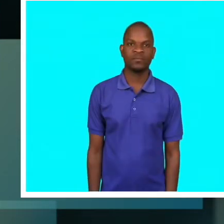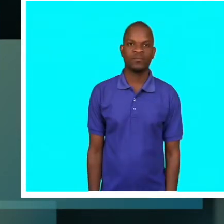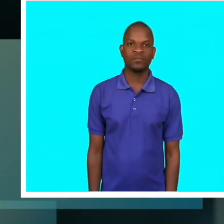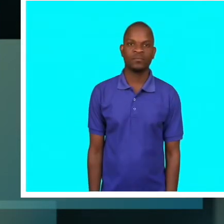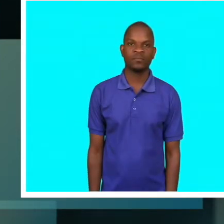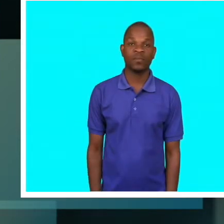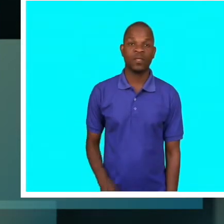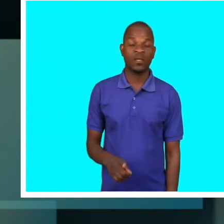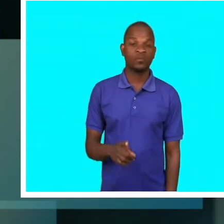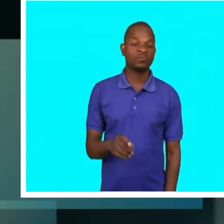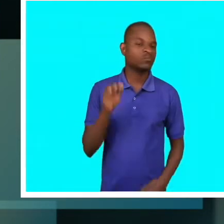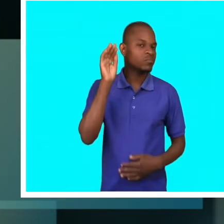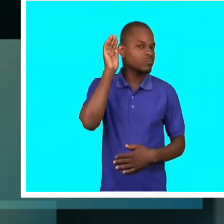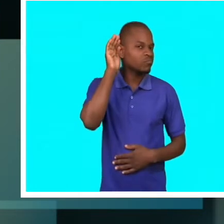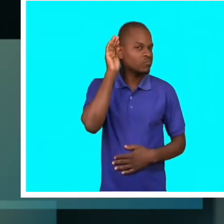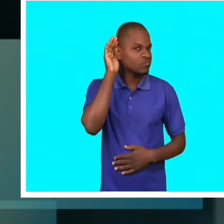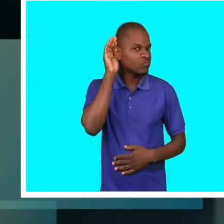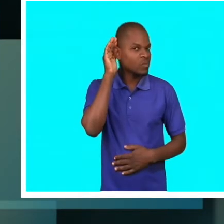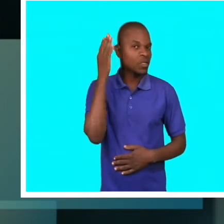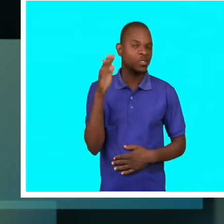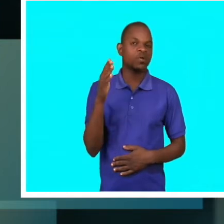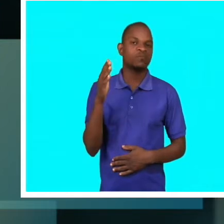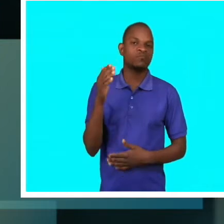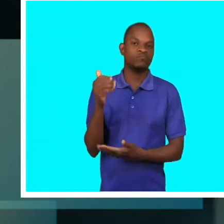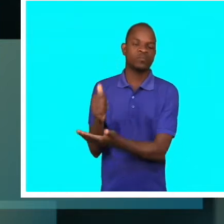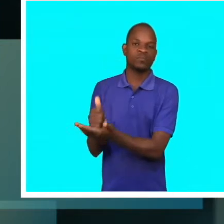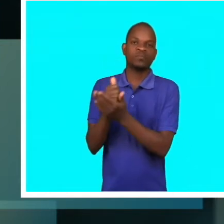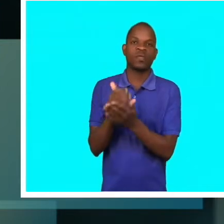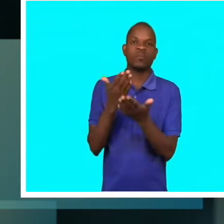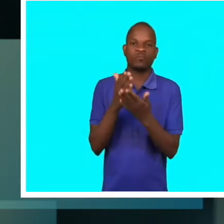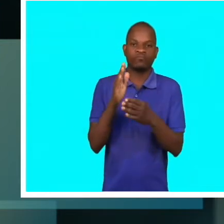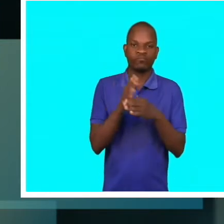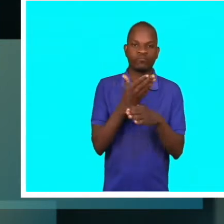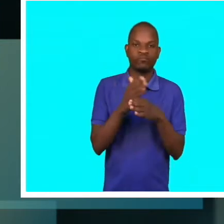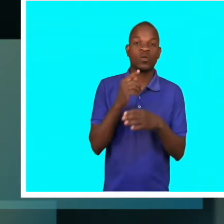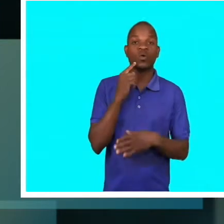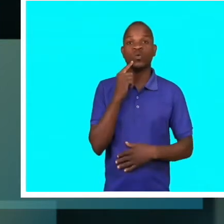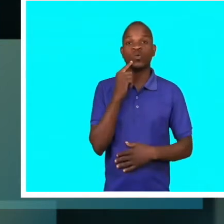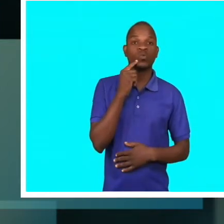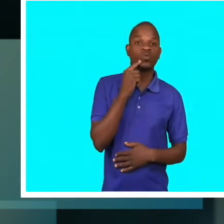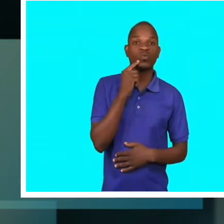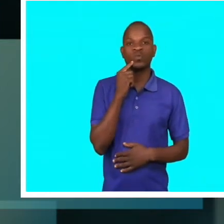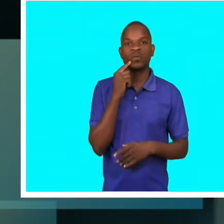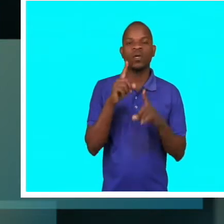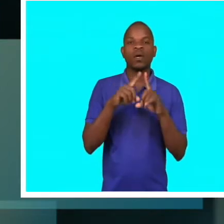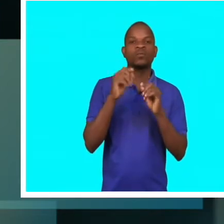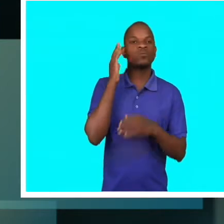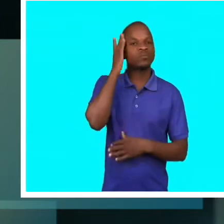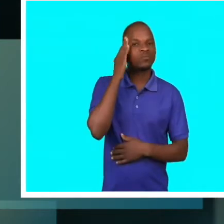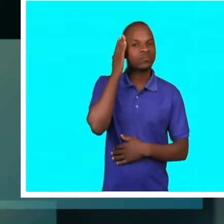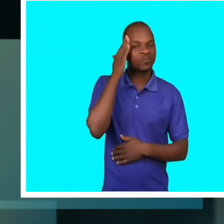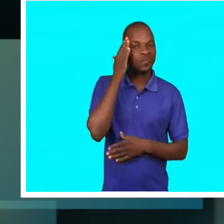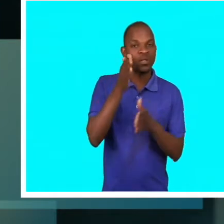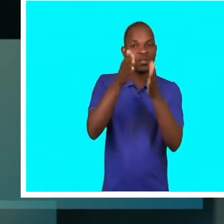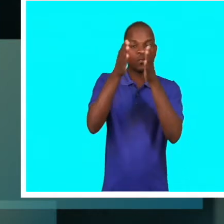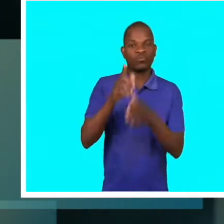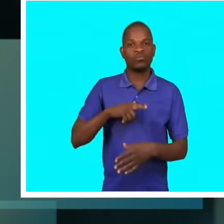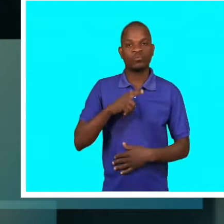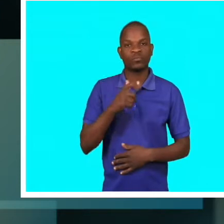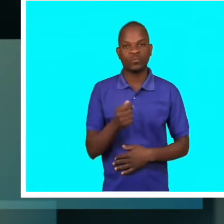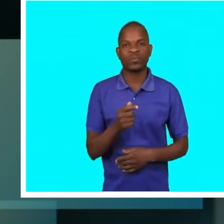informação serviu muito para sanar aquilo que eram as nossas dúvidas em torno daquilo que era o pensamento do próprio treinador e também o